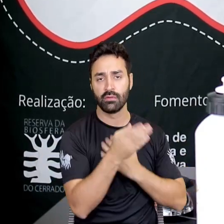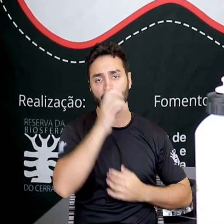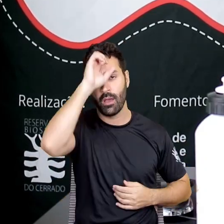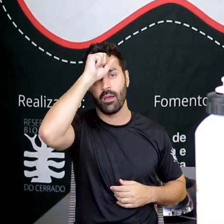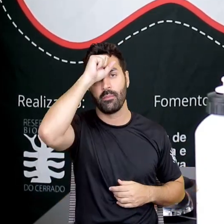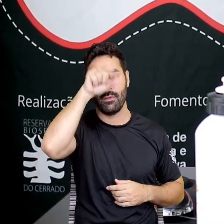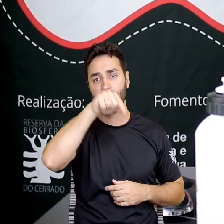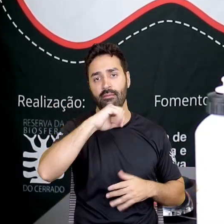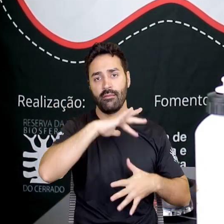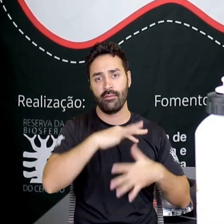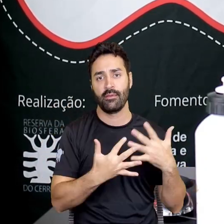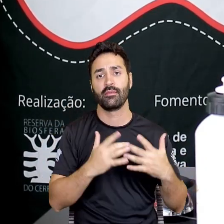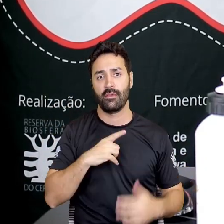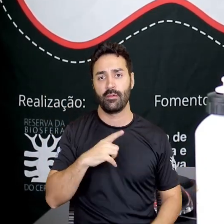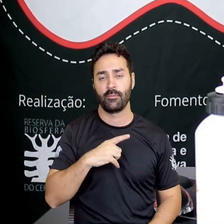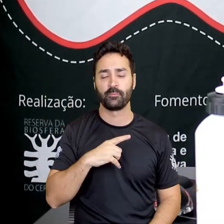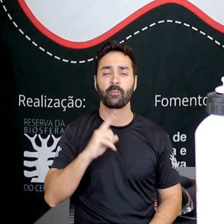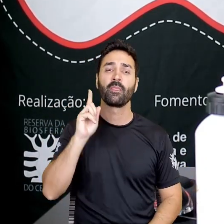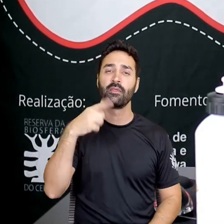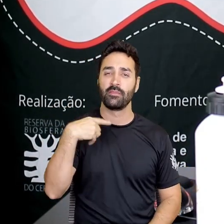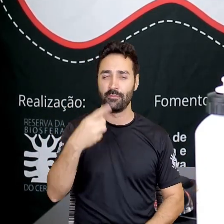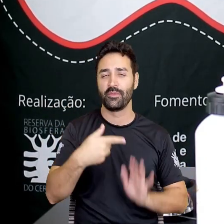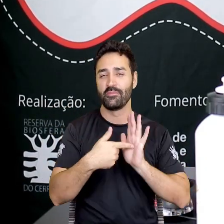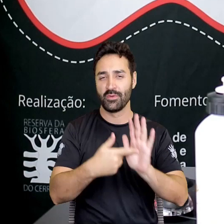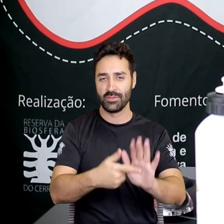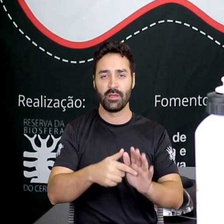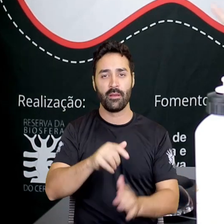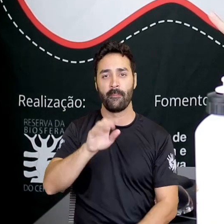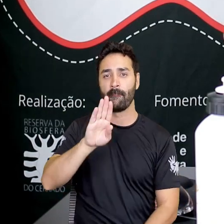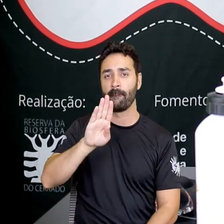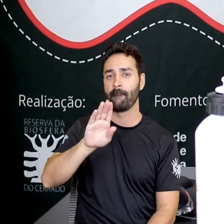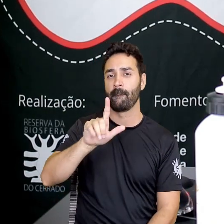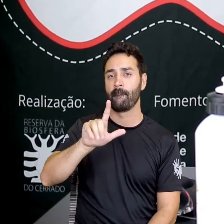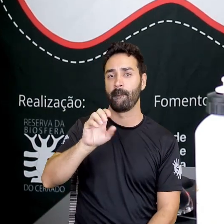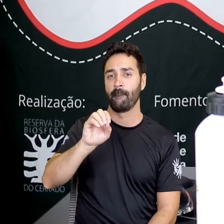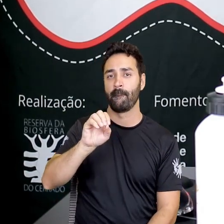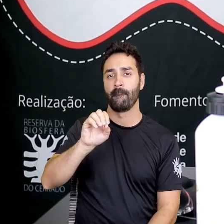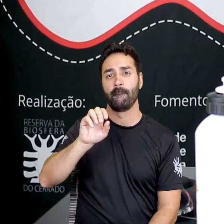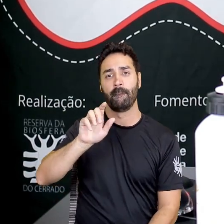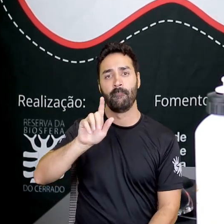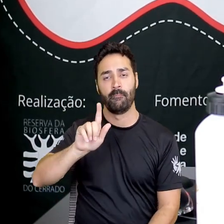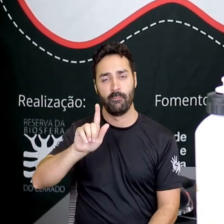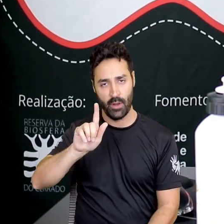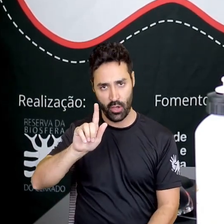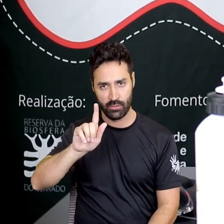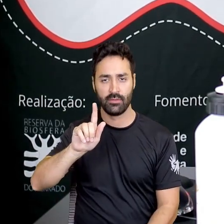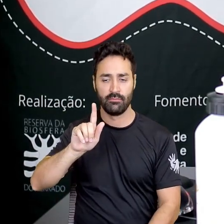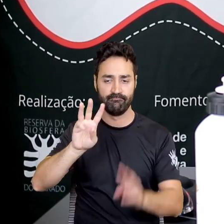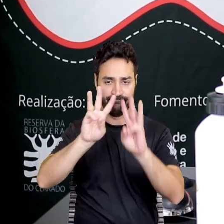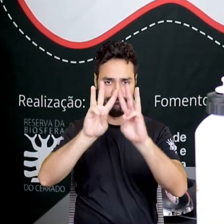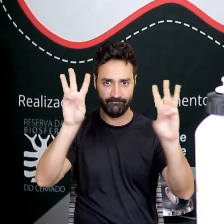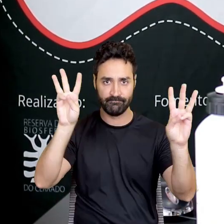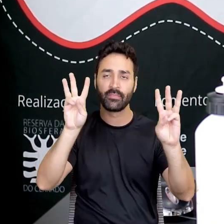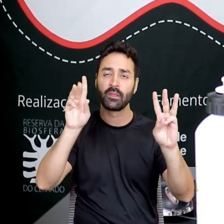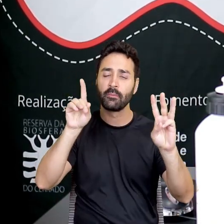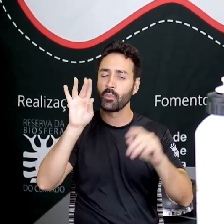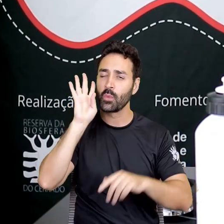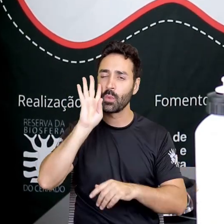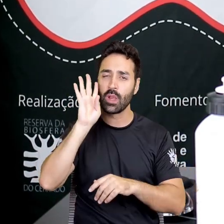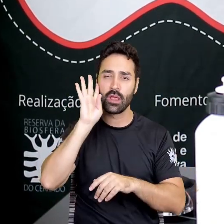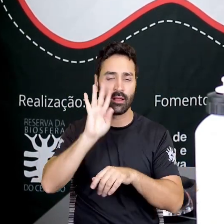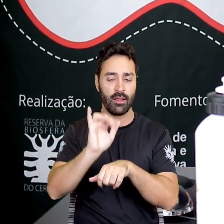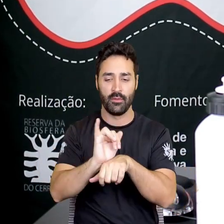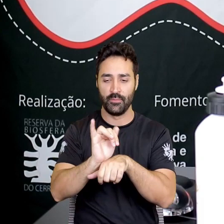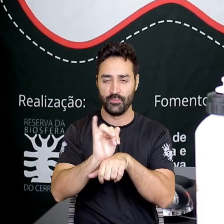Tem um blog, depois eu vou passar o link para o pessoal disponibilizar nos grupos para vocês, que é muito legal no YouTube,